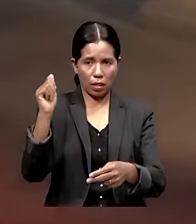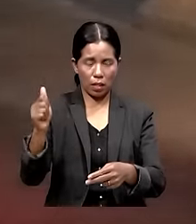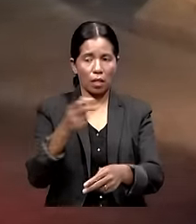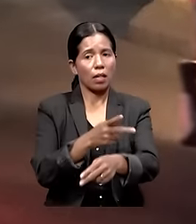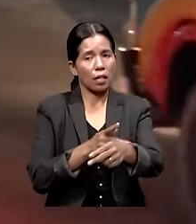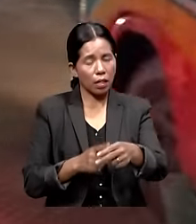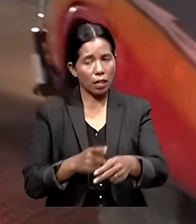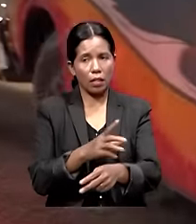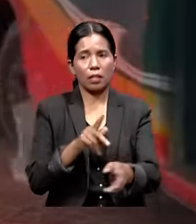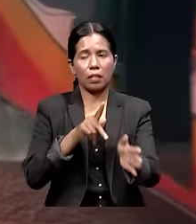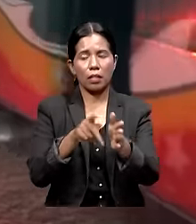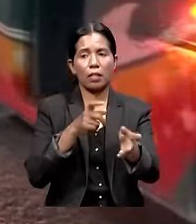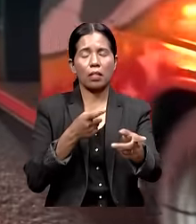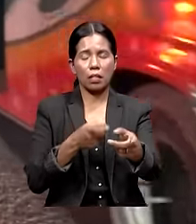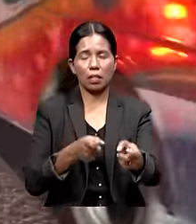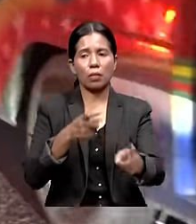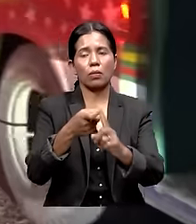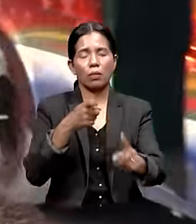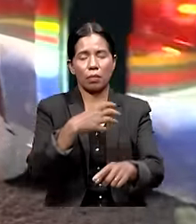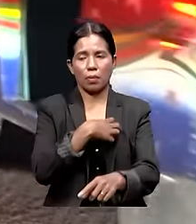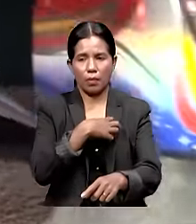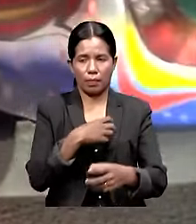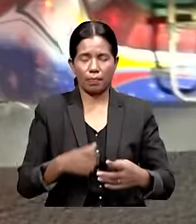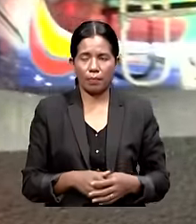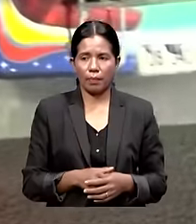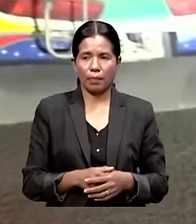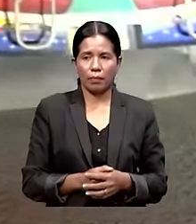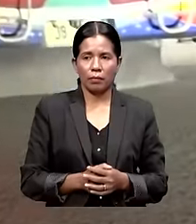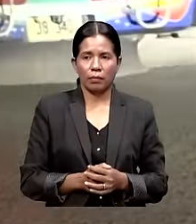alegadamente tiro husi elemento penitelipalon. Adere tu Simenes, bem-vinda Simenes, GMN.